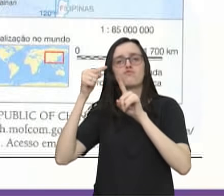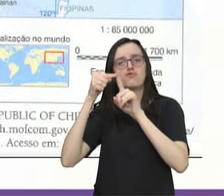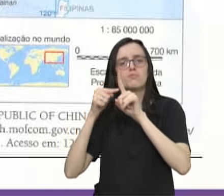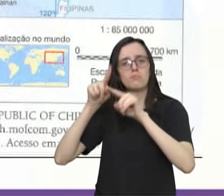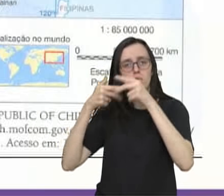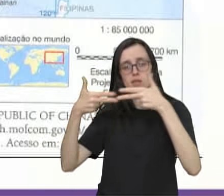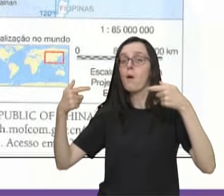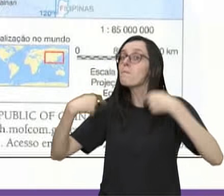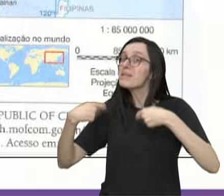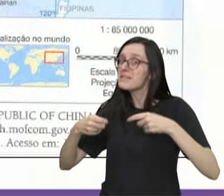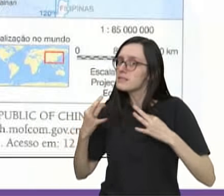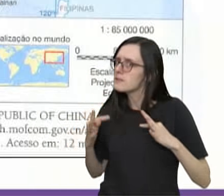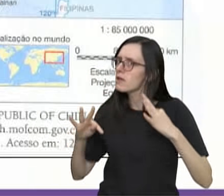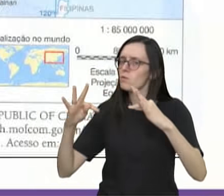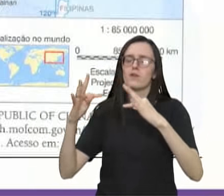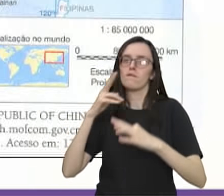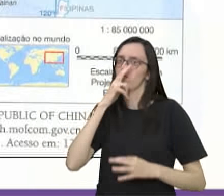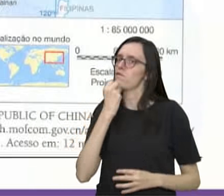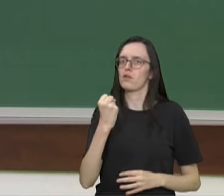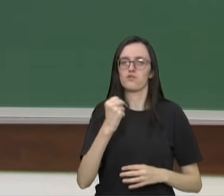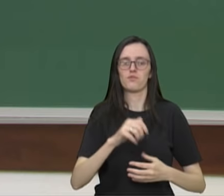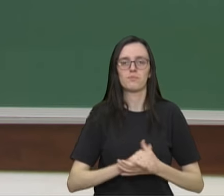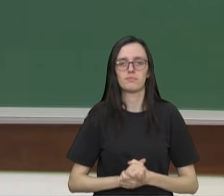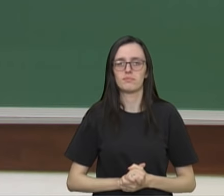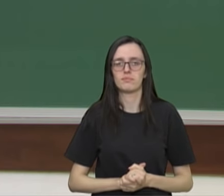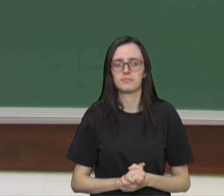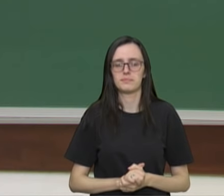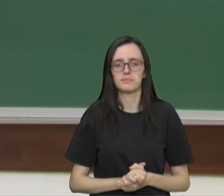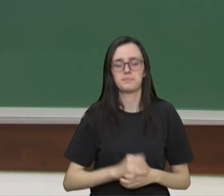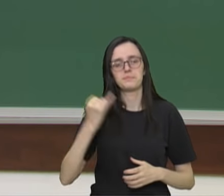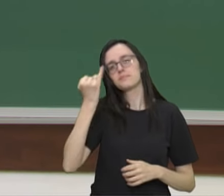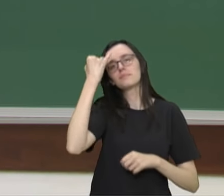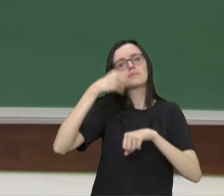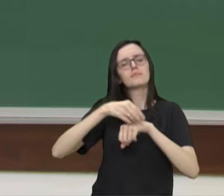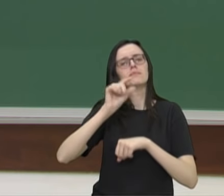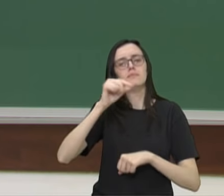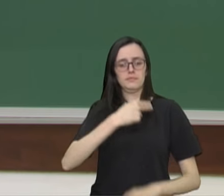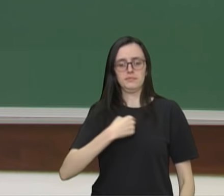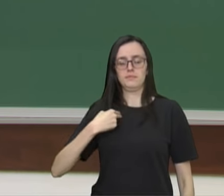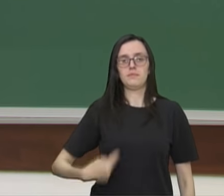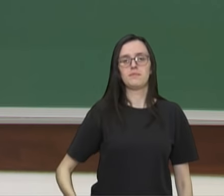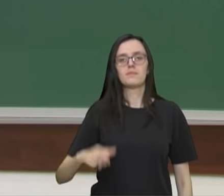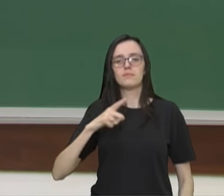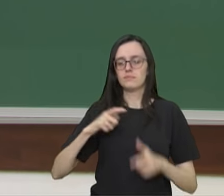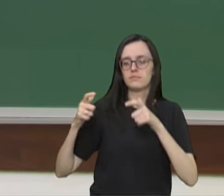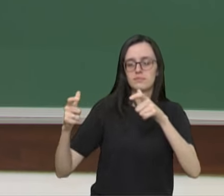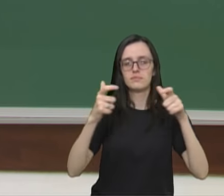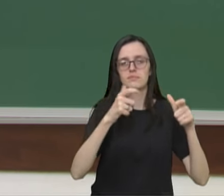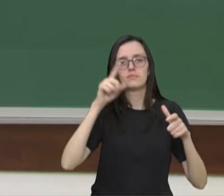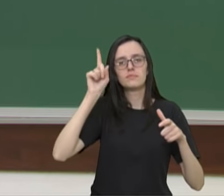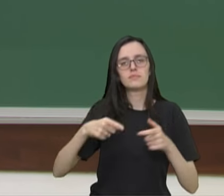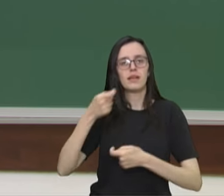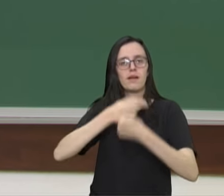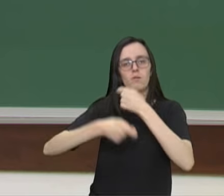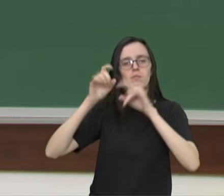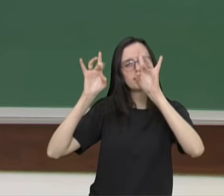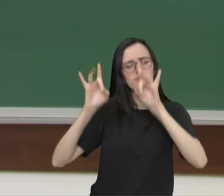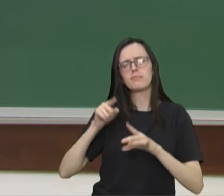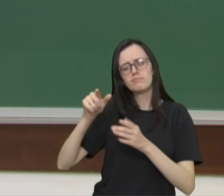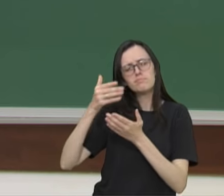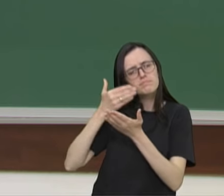tecnológico é importante também dizer que é na china existem as zonas econômicas especiais onde